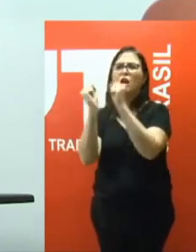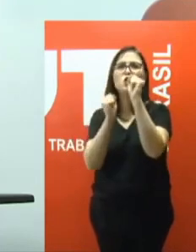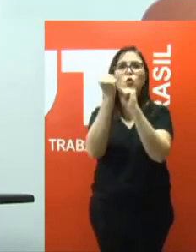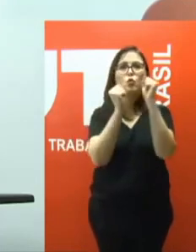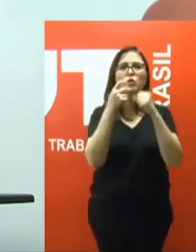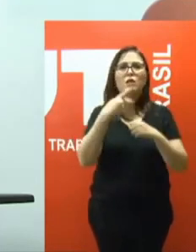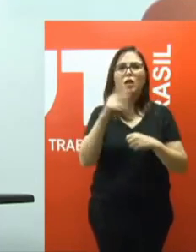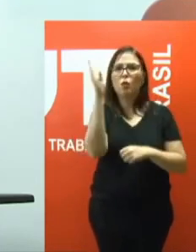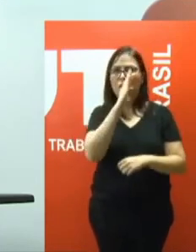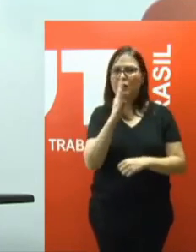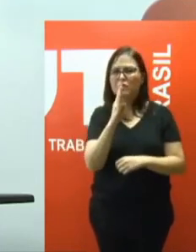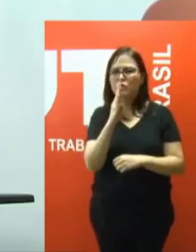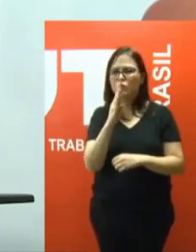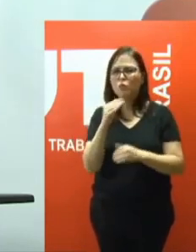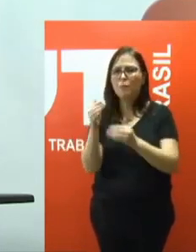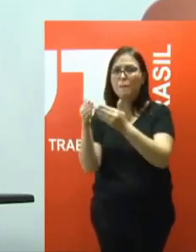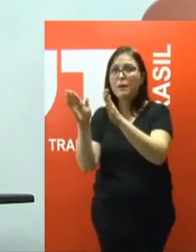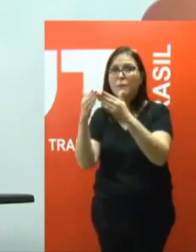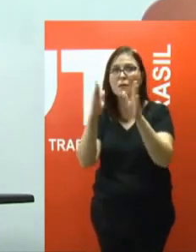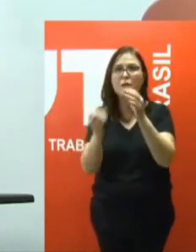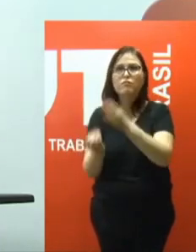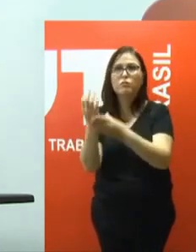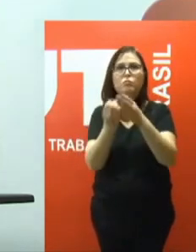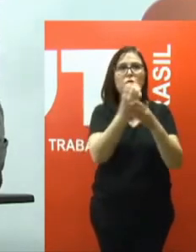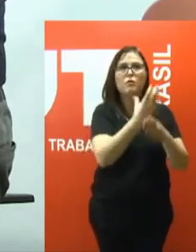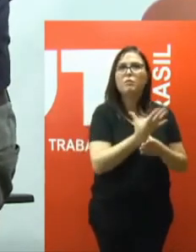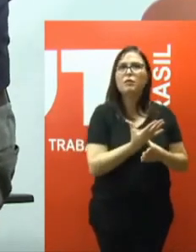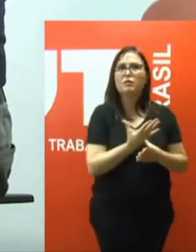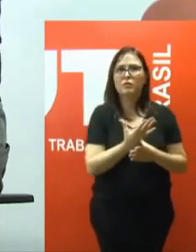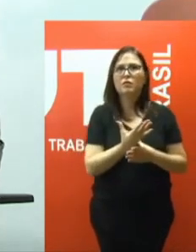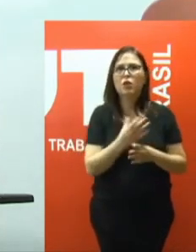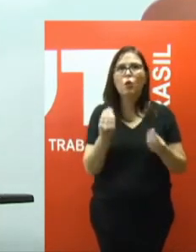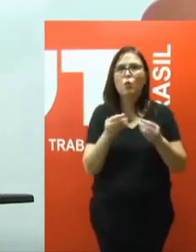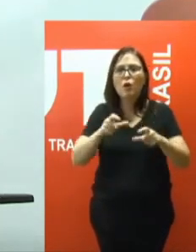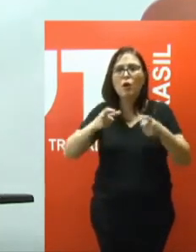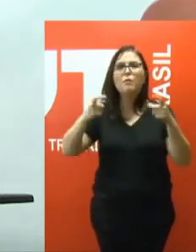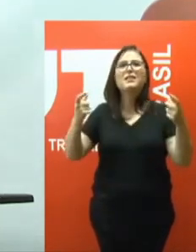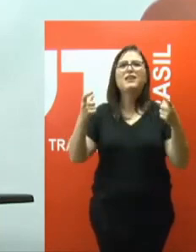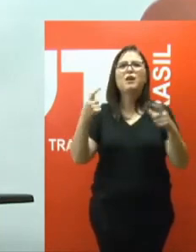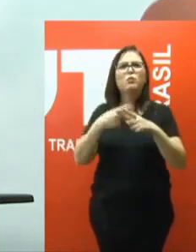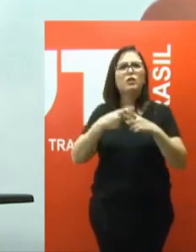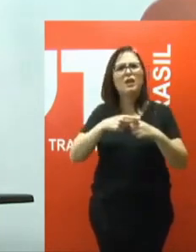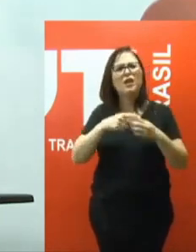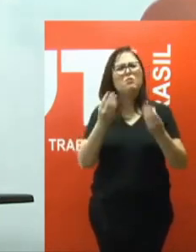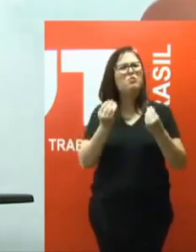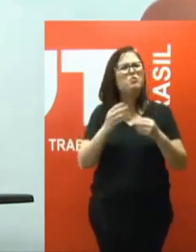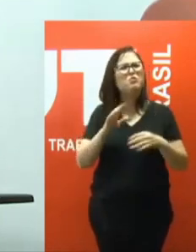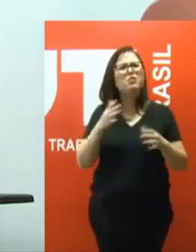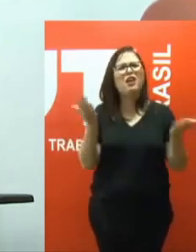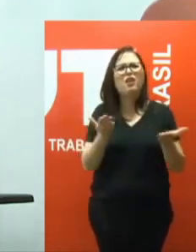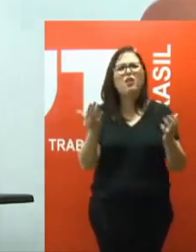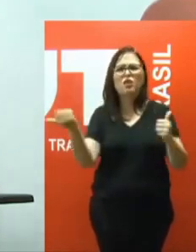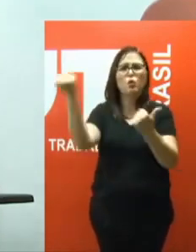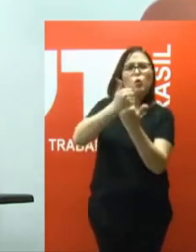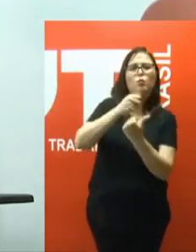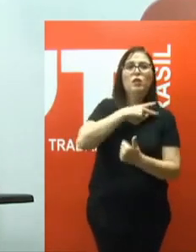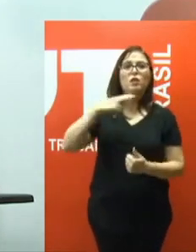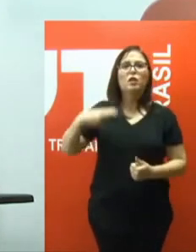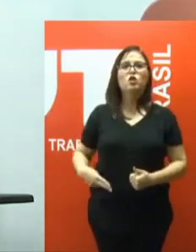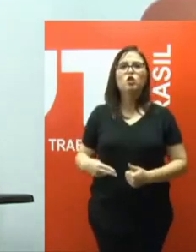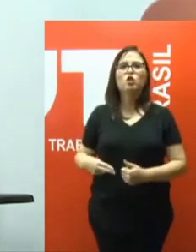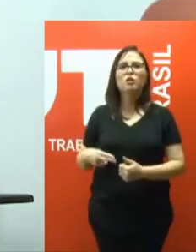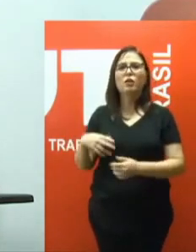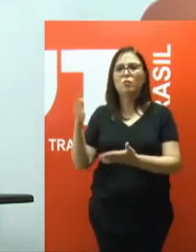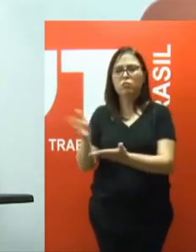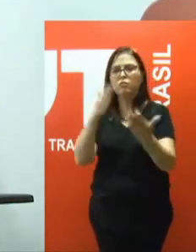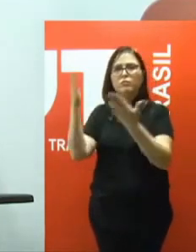presidente, né? Se o senhor quiser trazer de volta a indústria da saúde, que foi mandada para a China, o senhor vai ter que criar empresa pública para fazer isso,